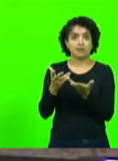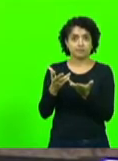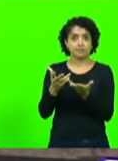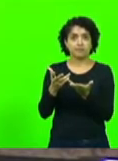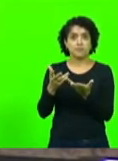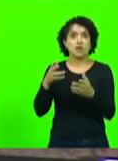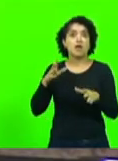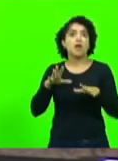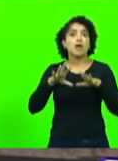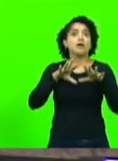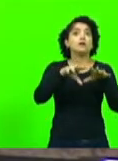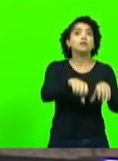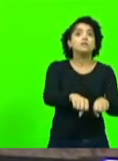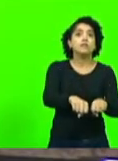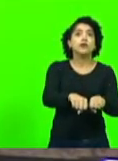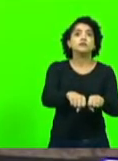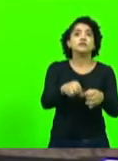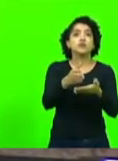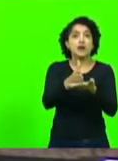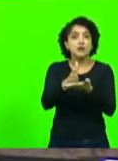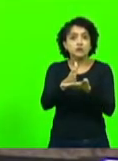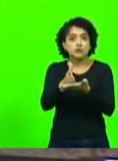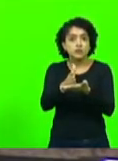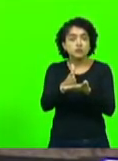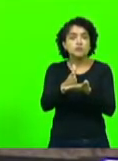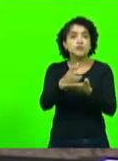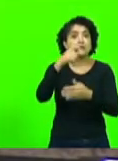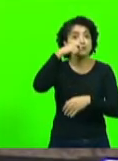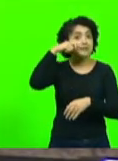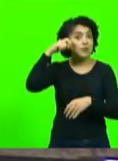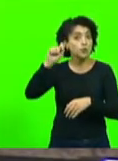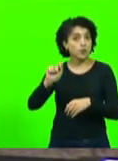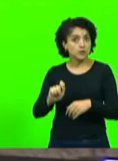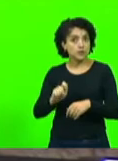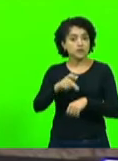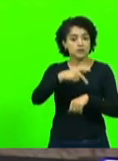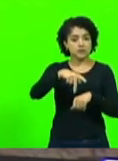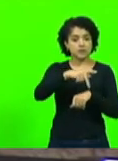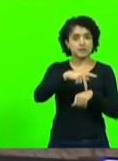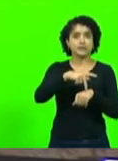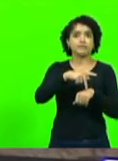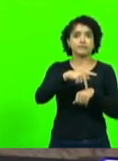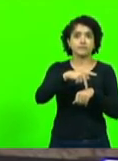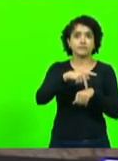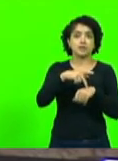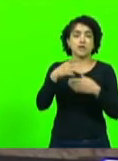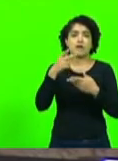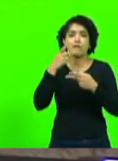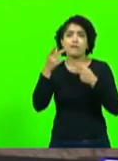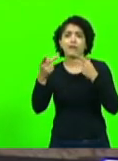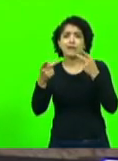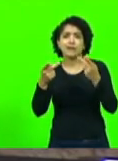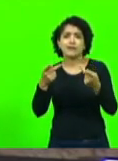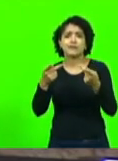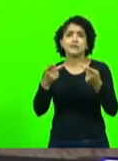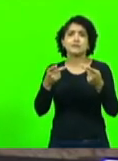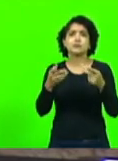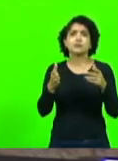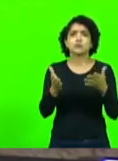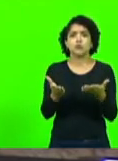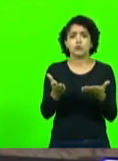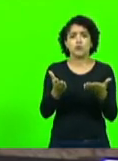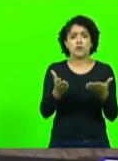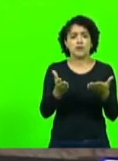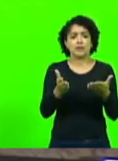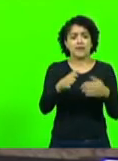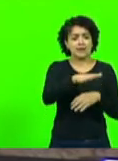invadir as fronteiras da Ucrânia com uma falácia de que há dois